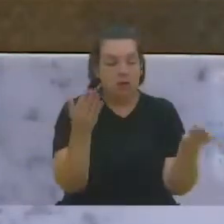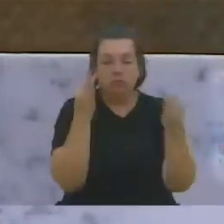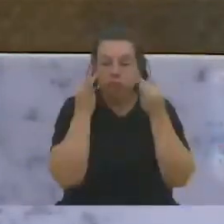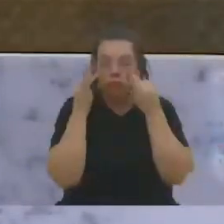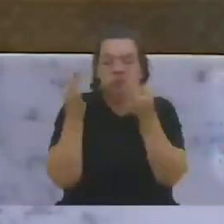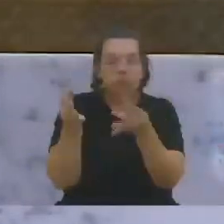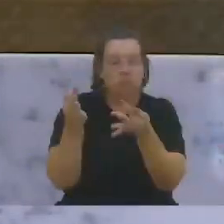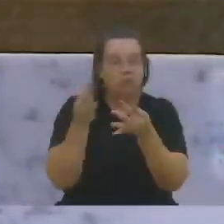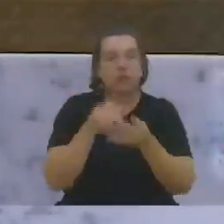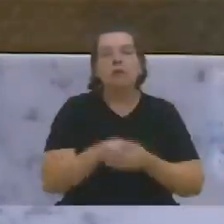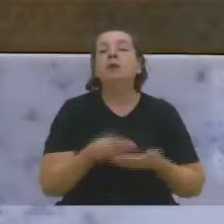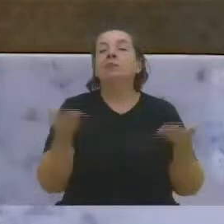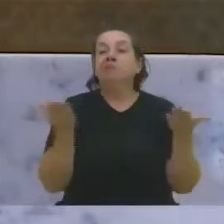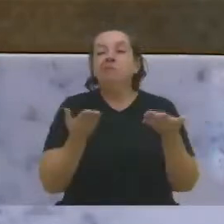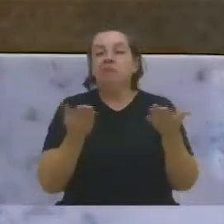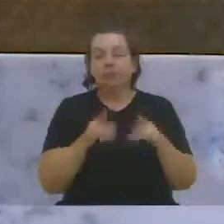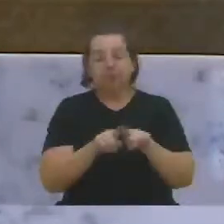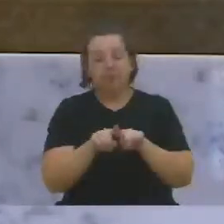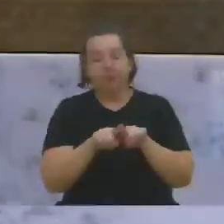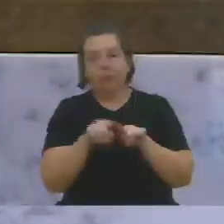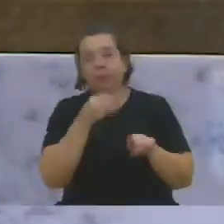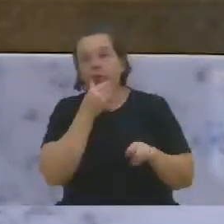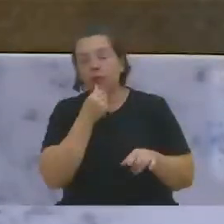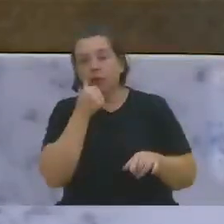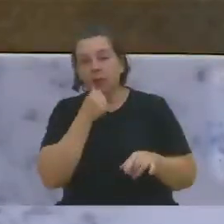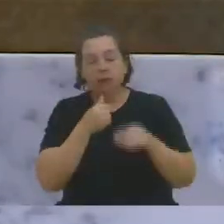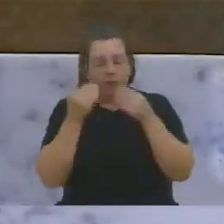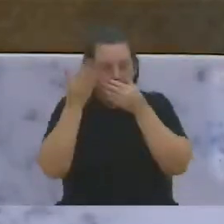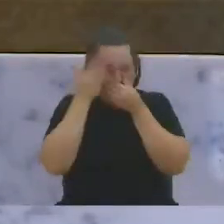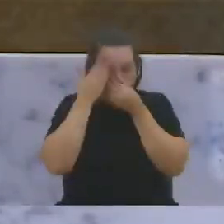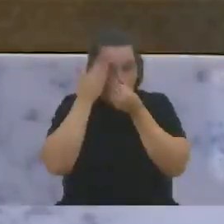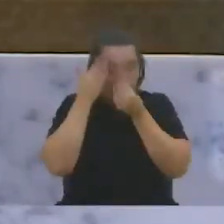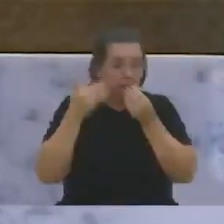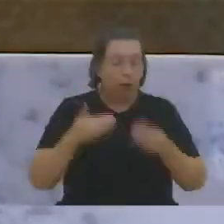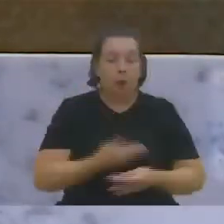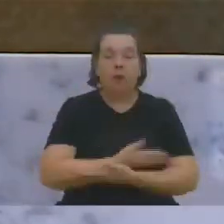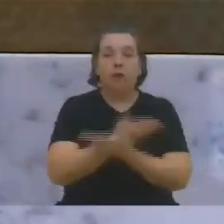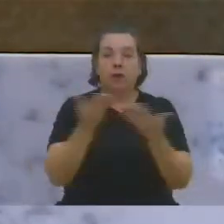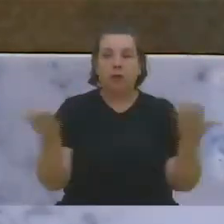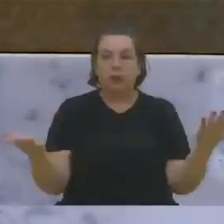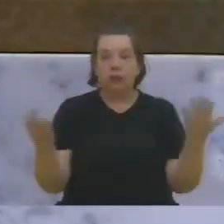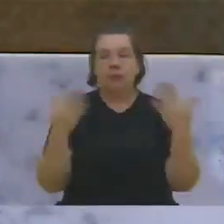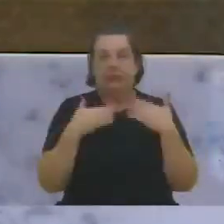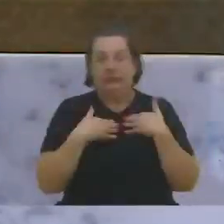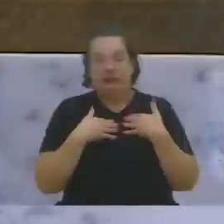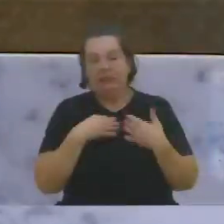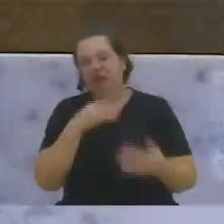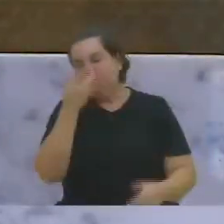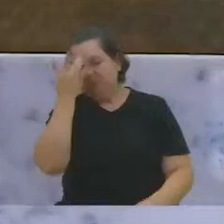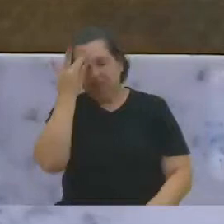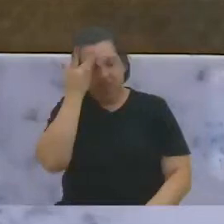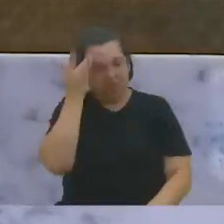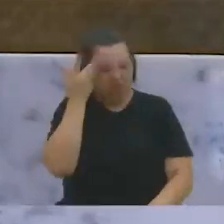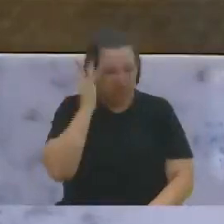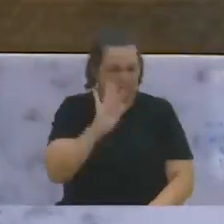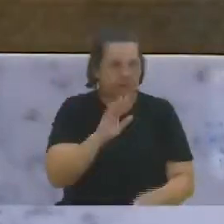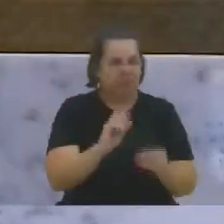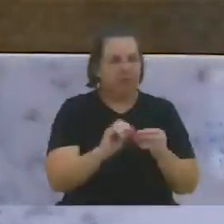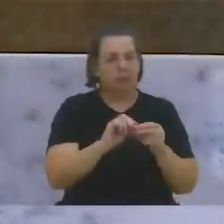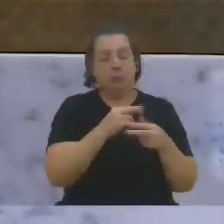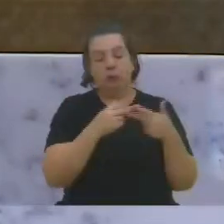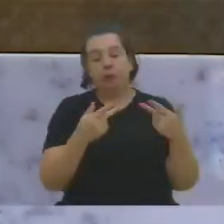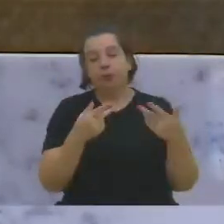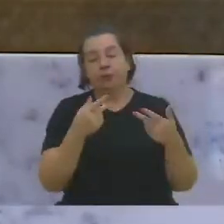E agora, meus irmãos, eu sei que vós agistes por ignorância, assim como